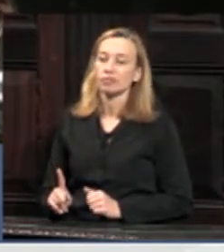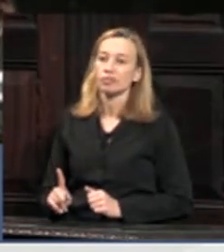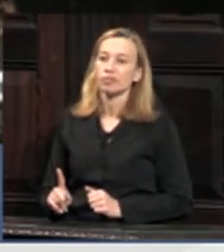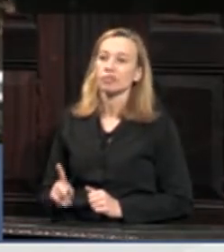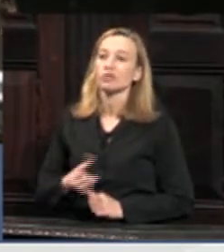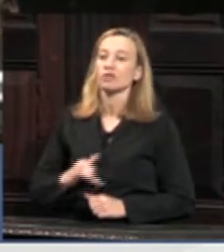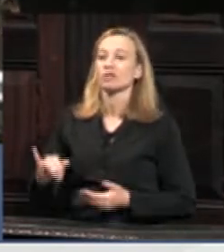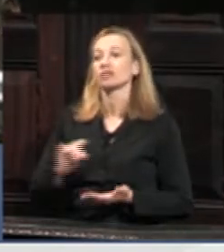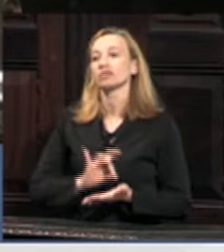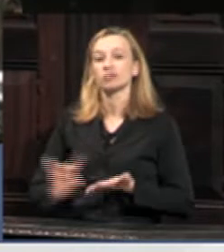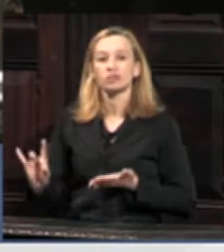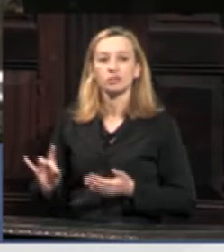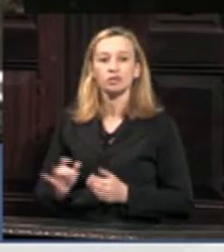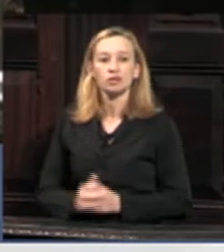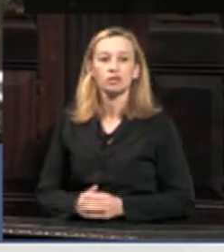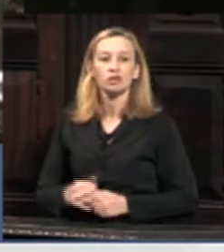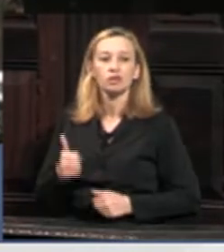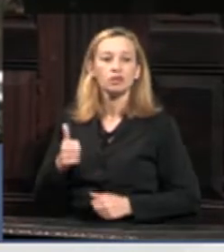vai autógrafo.